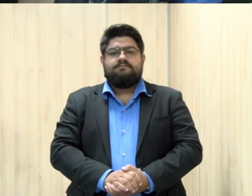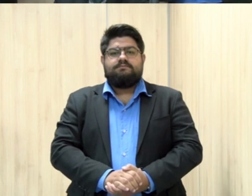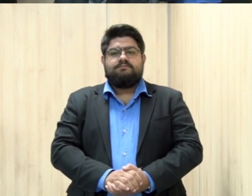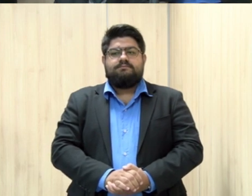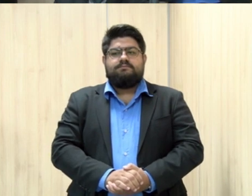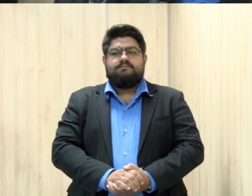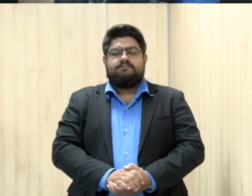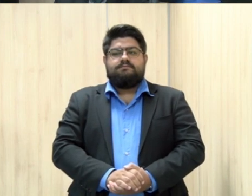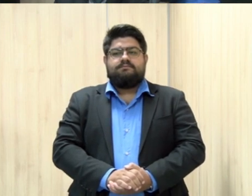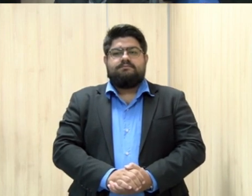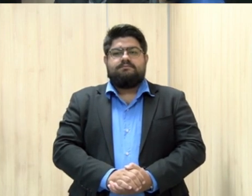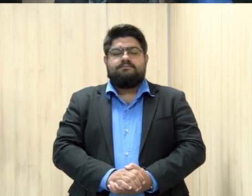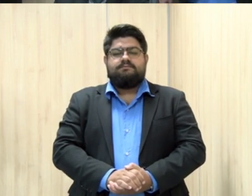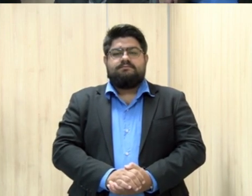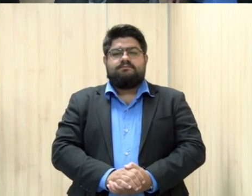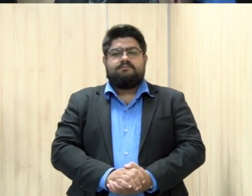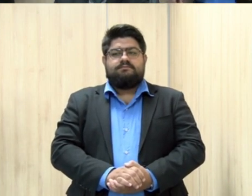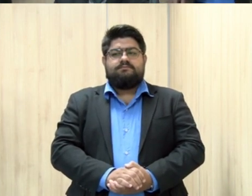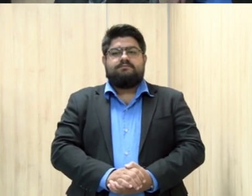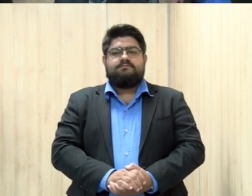encerramos a